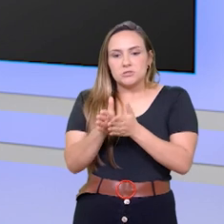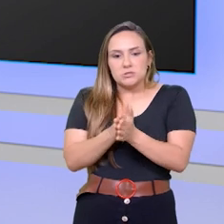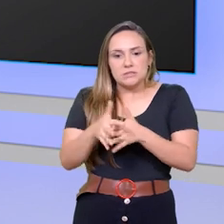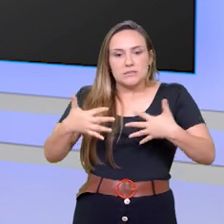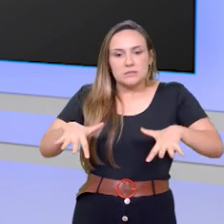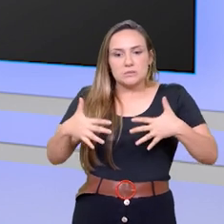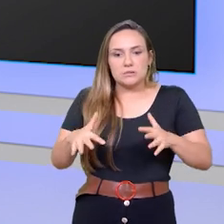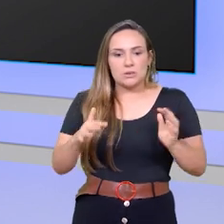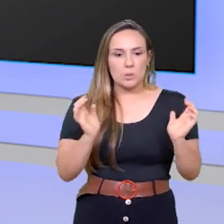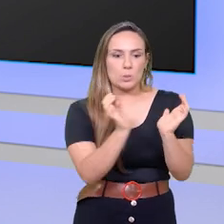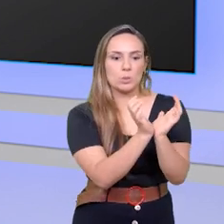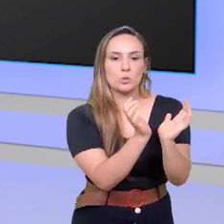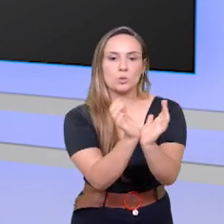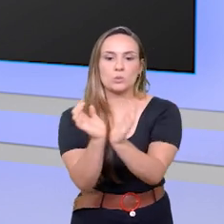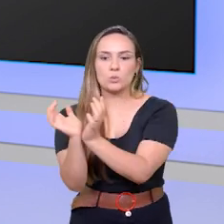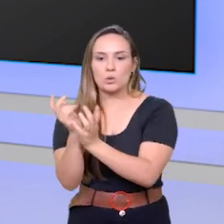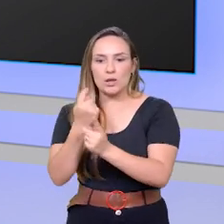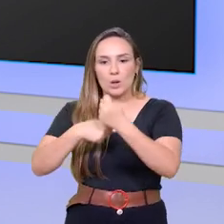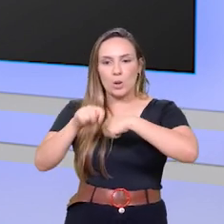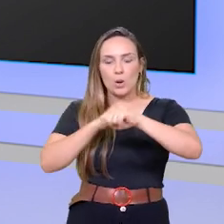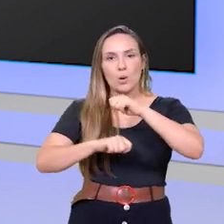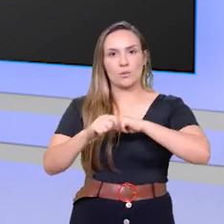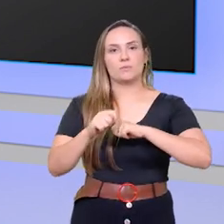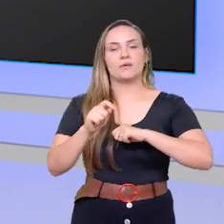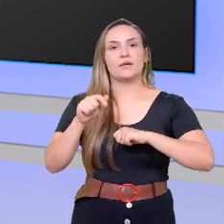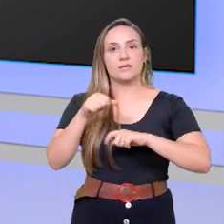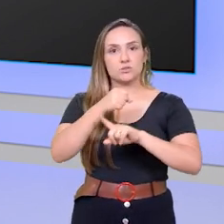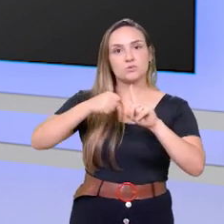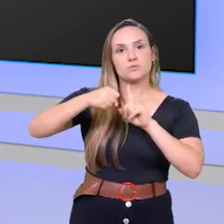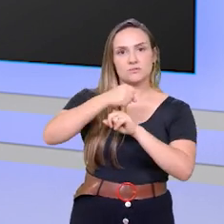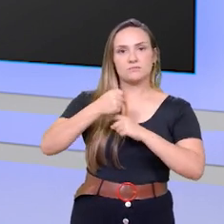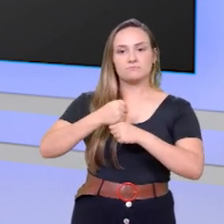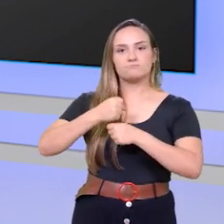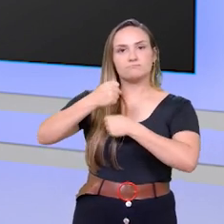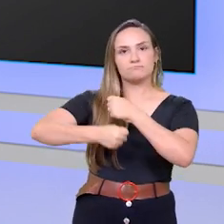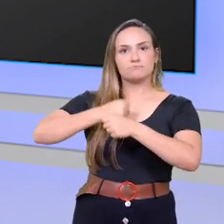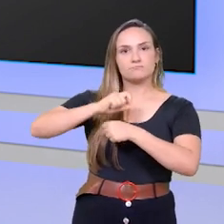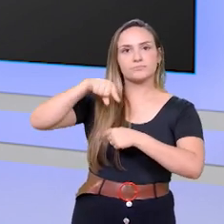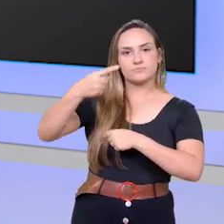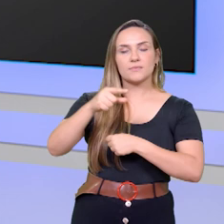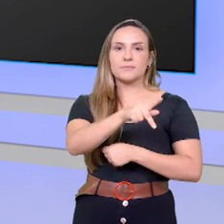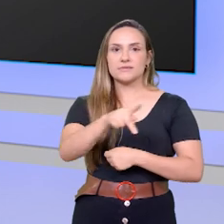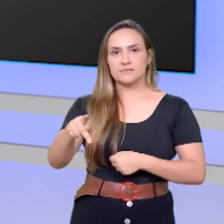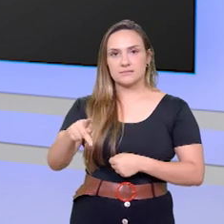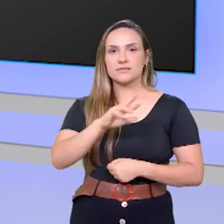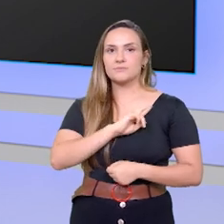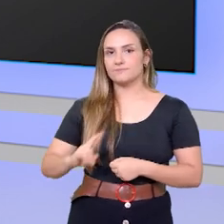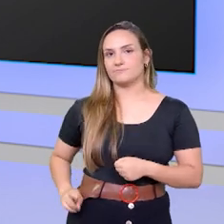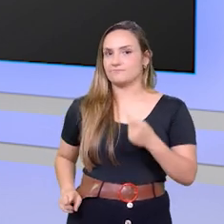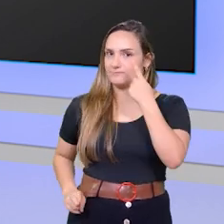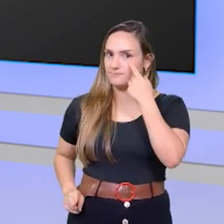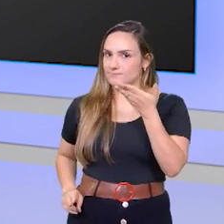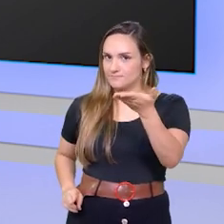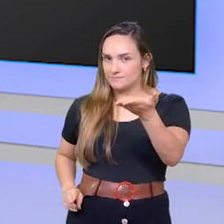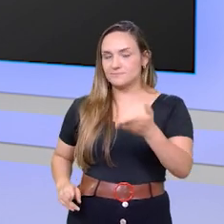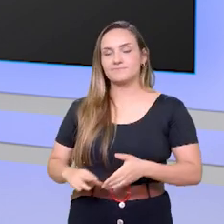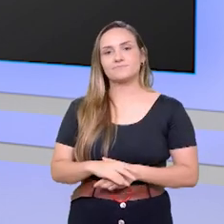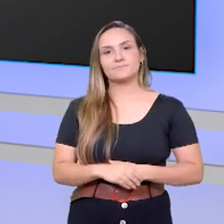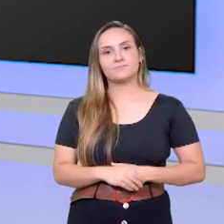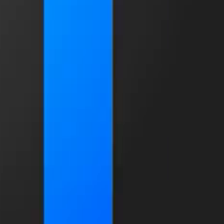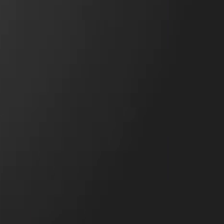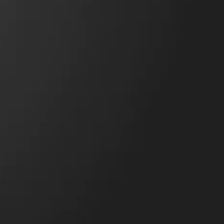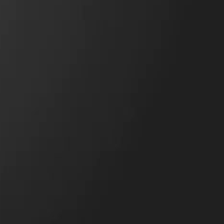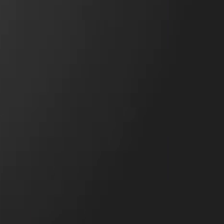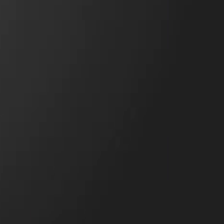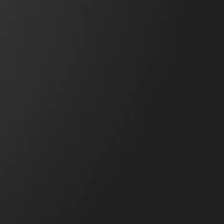expectativa dos vários setores econômicos e da sociedade civil para o próximo presidente República confira